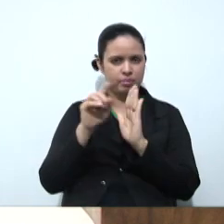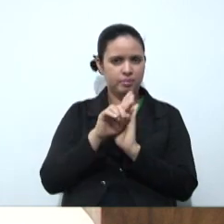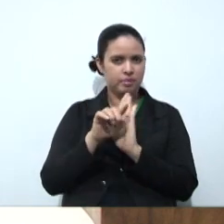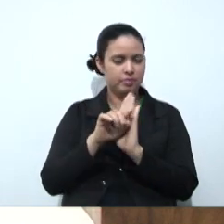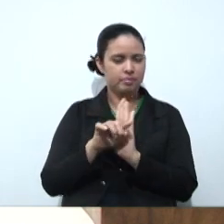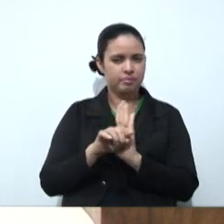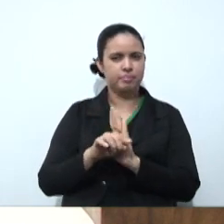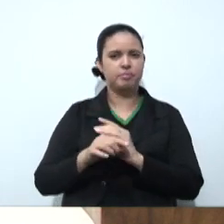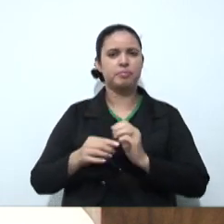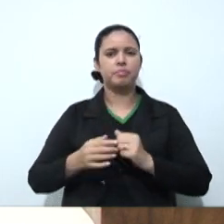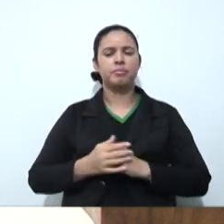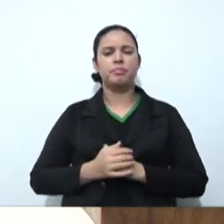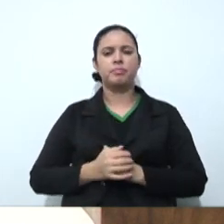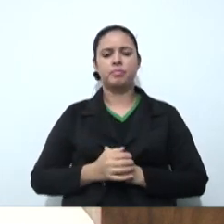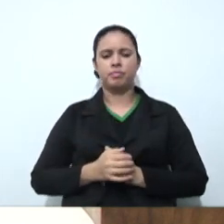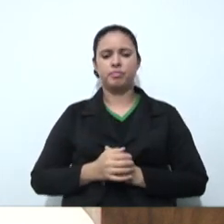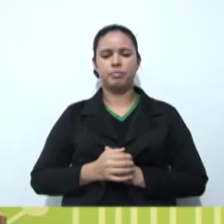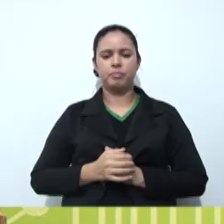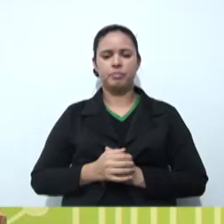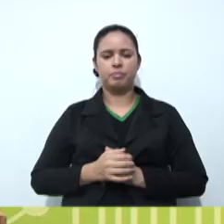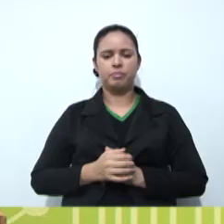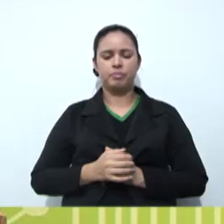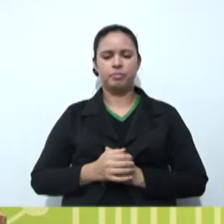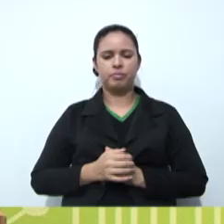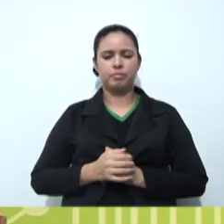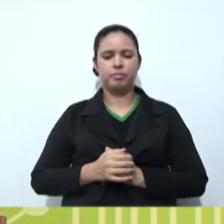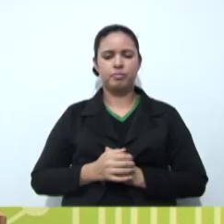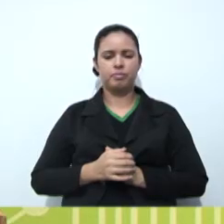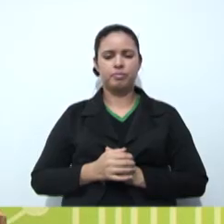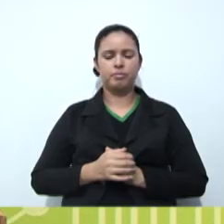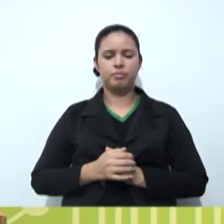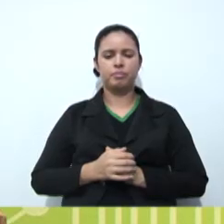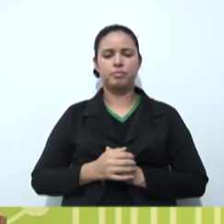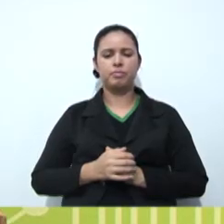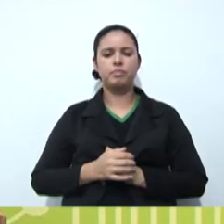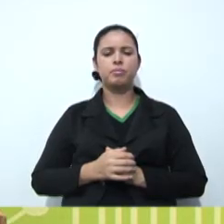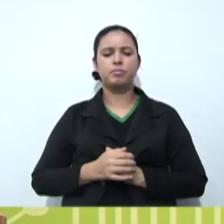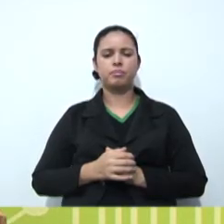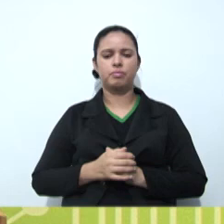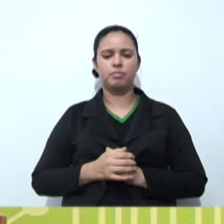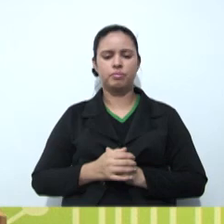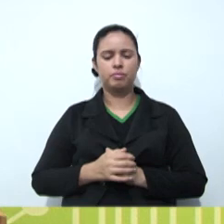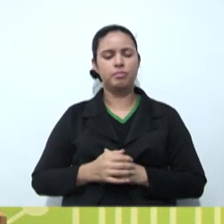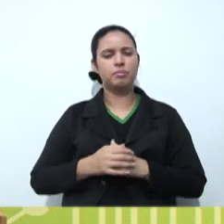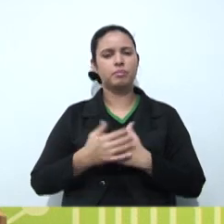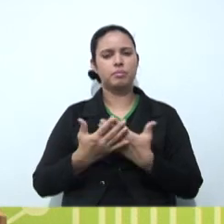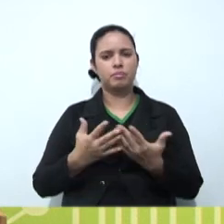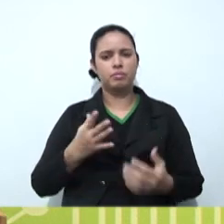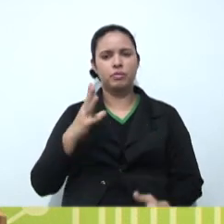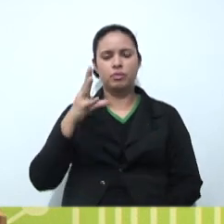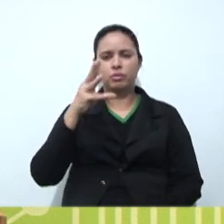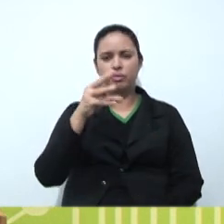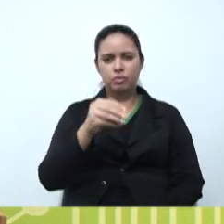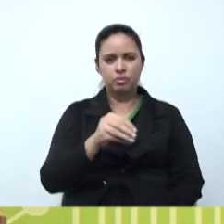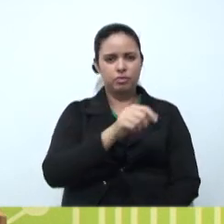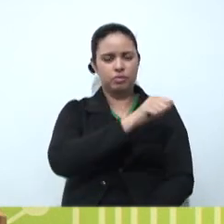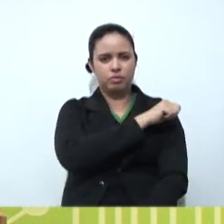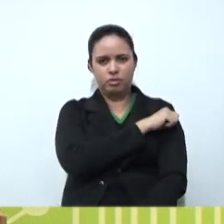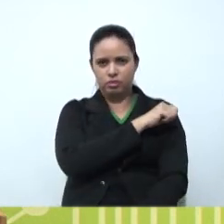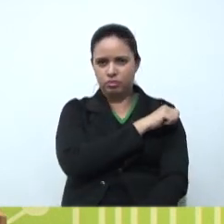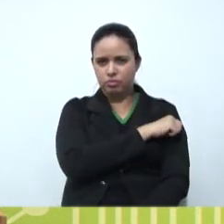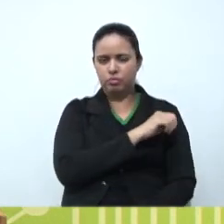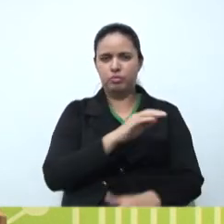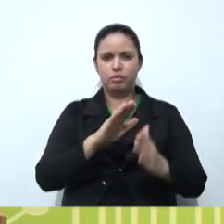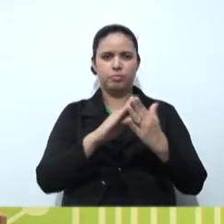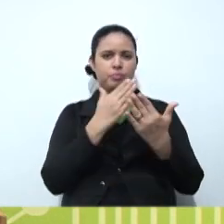forem colocadas. Muito bem, professor. Então vocês todos aí, os alunos, né, mesmo aquelas escolas que não deram o alô, mas nós sabemos que